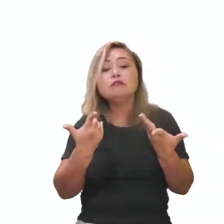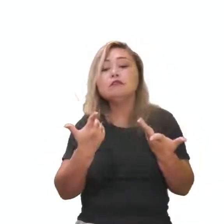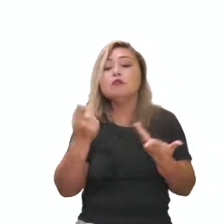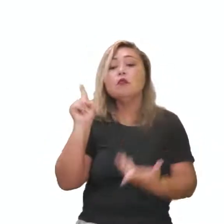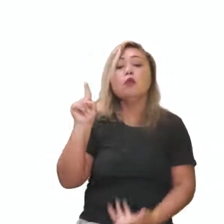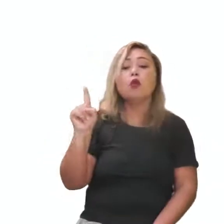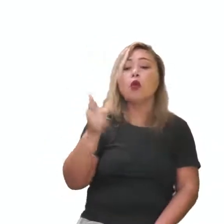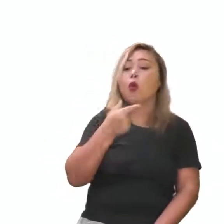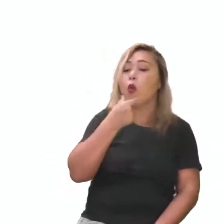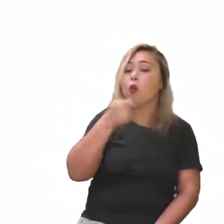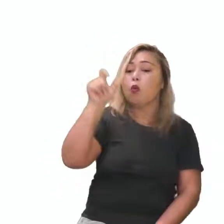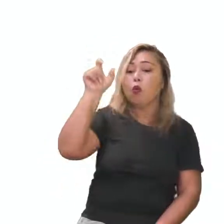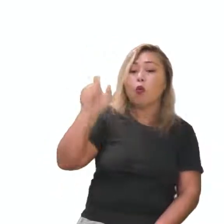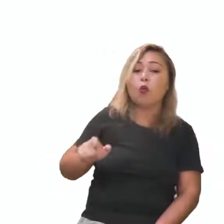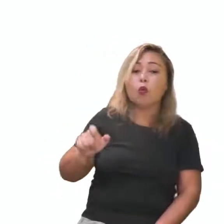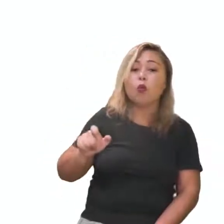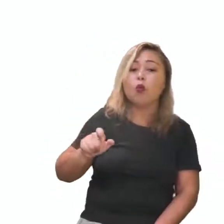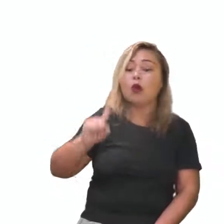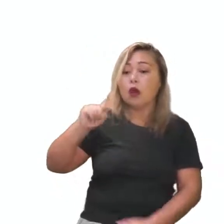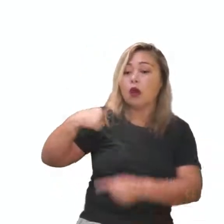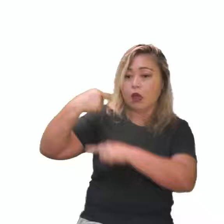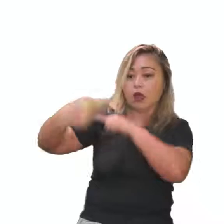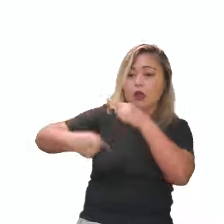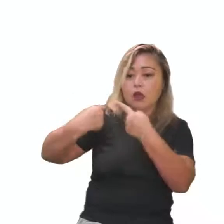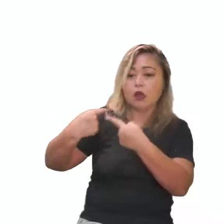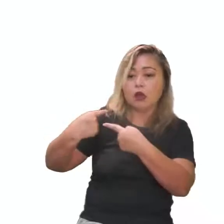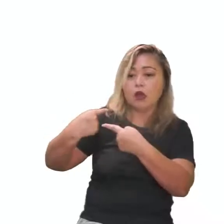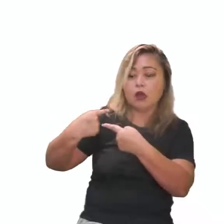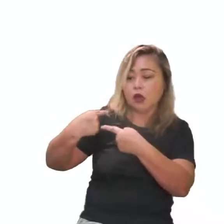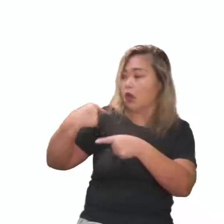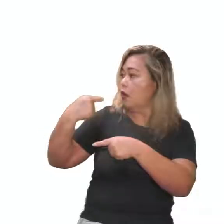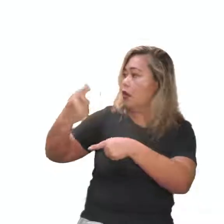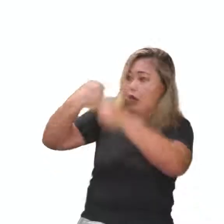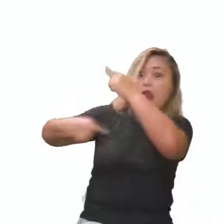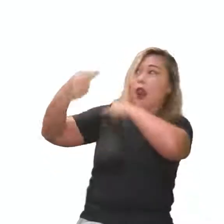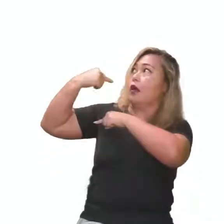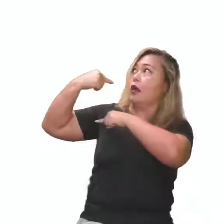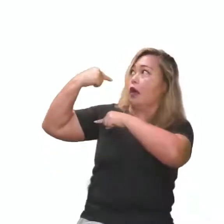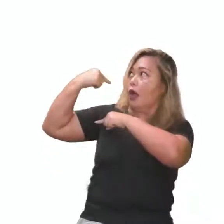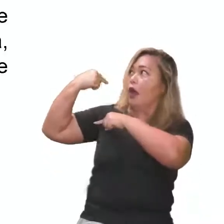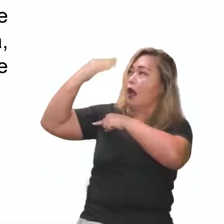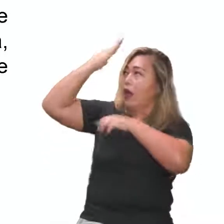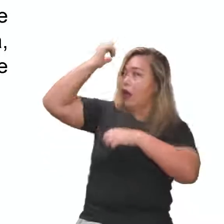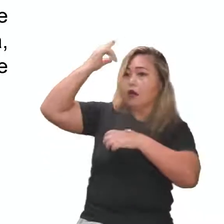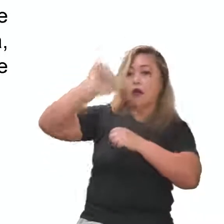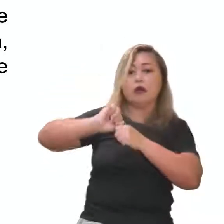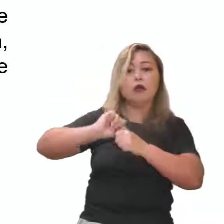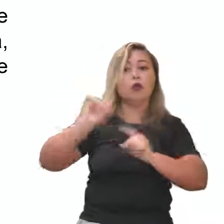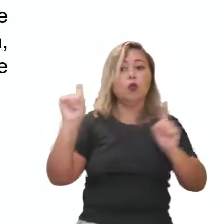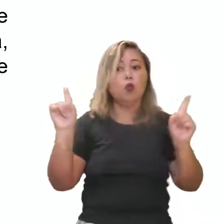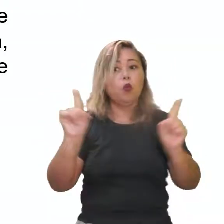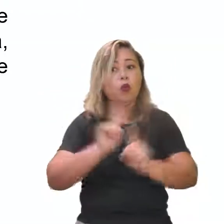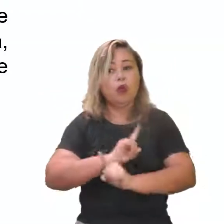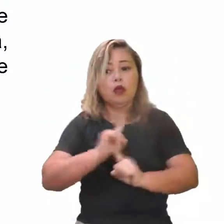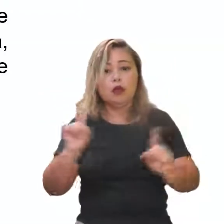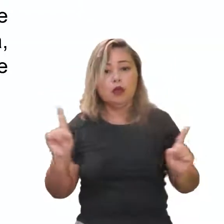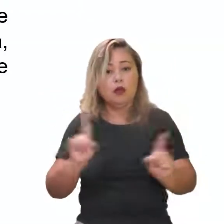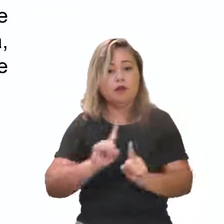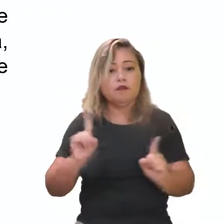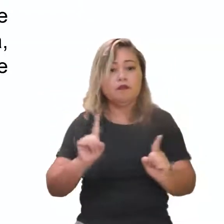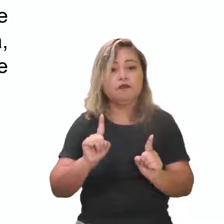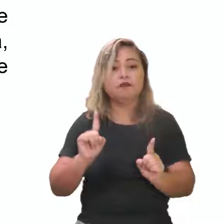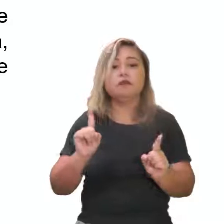conceito aqui, o homem, prof, ele é descendente ou descende do macaco em hipótese alguma,